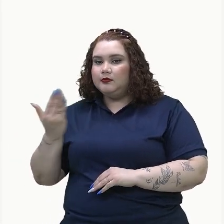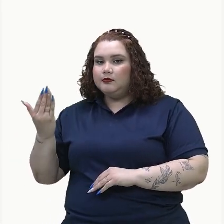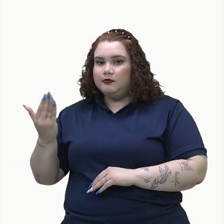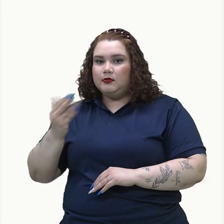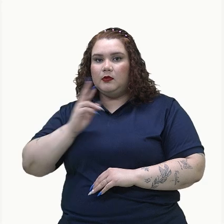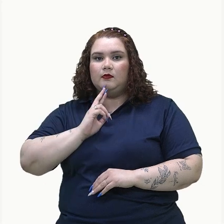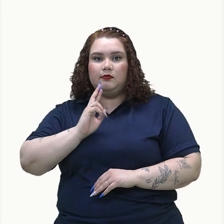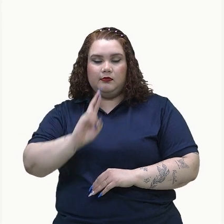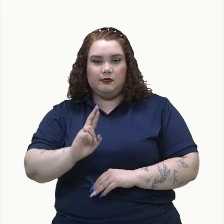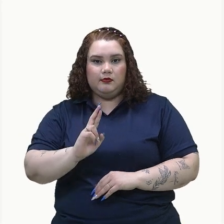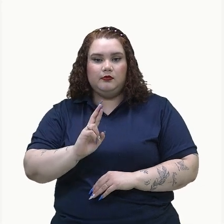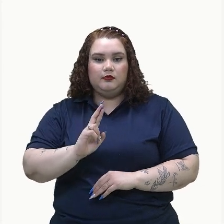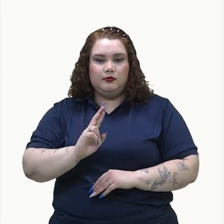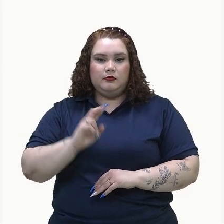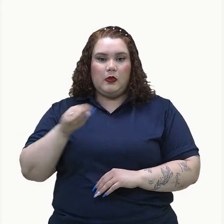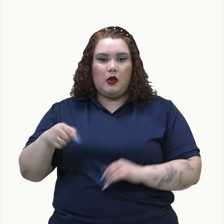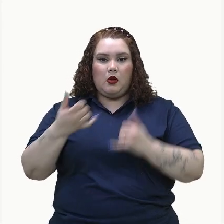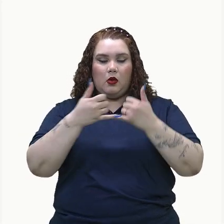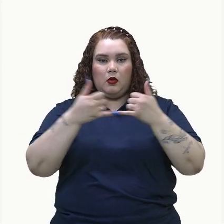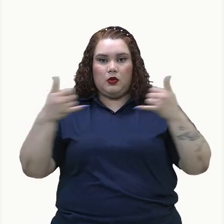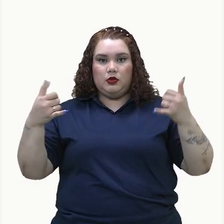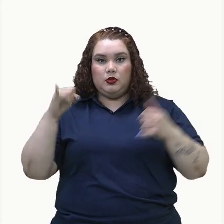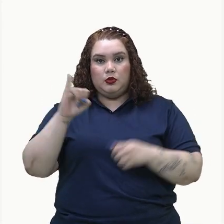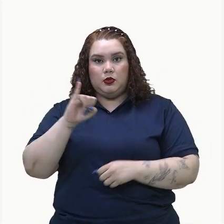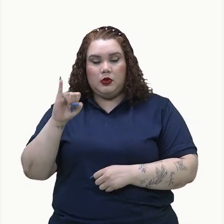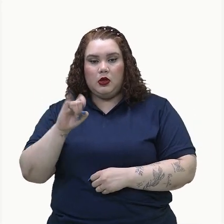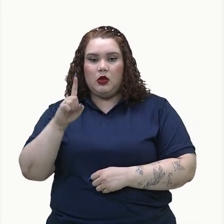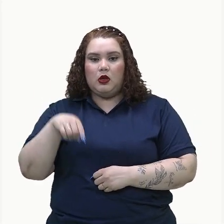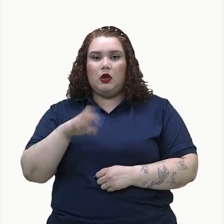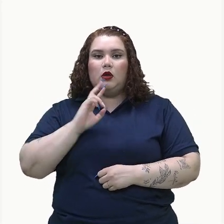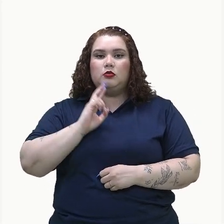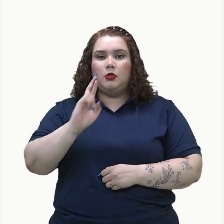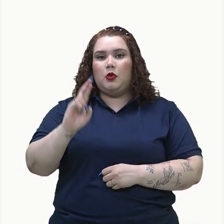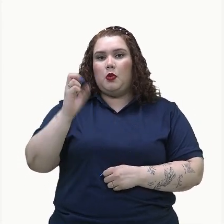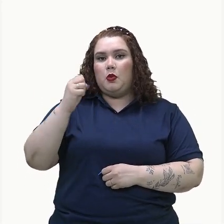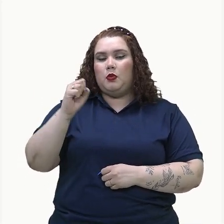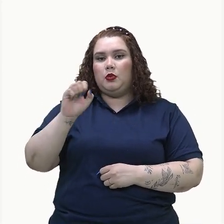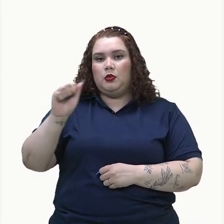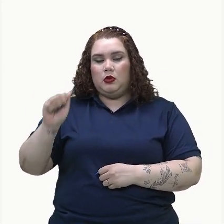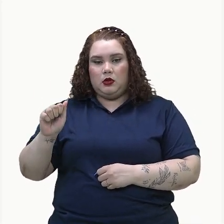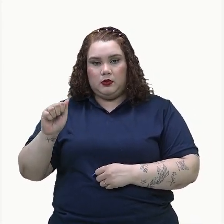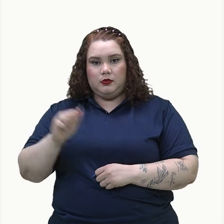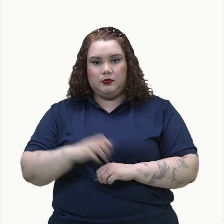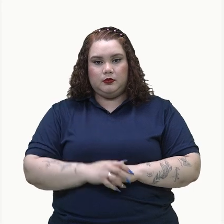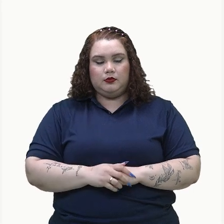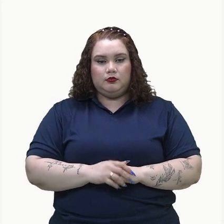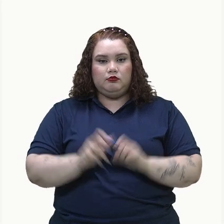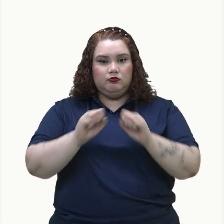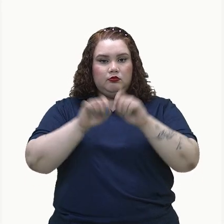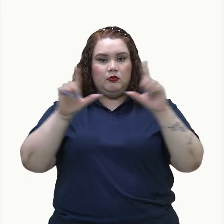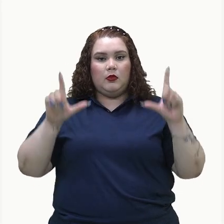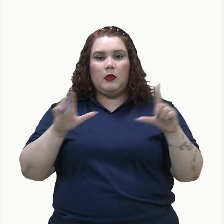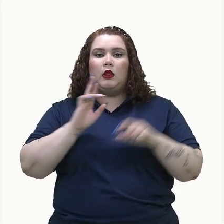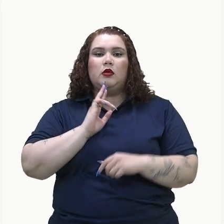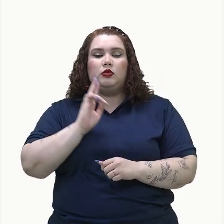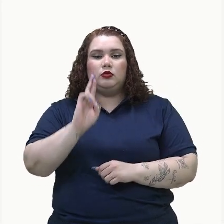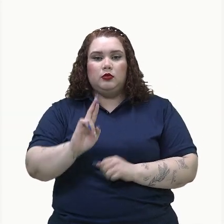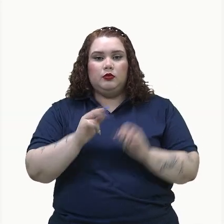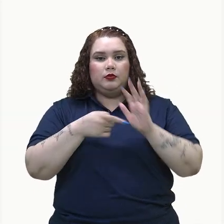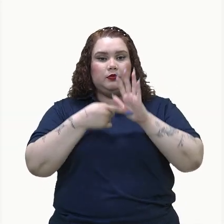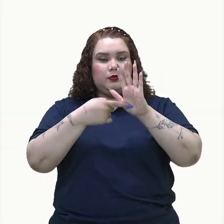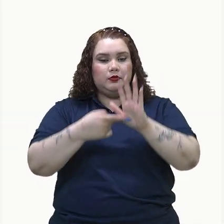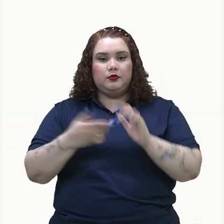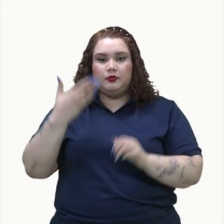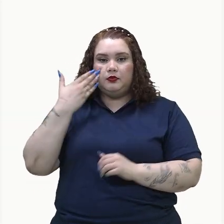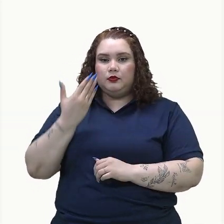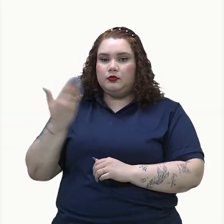pessoal, a corrente, então, I, ela vale 8 amperes. Agora, aqui na cartela da solução, a gente tem uma cartela bem